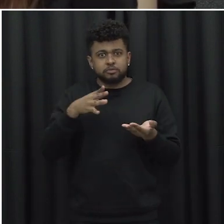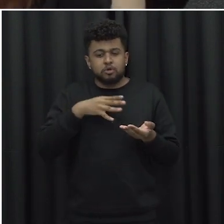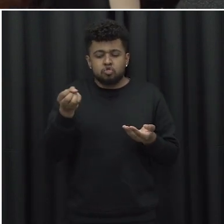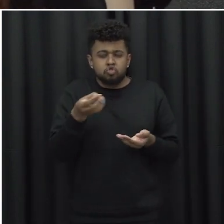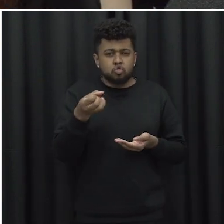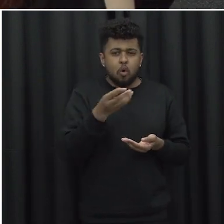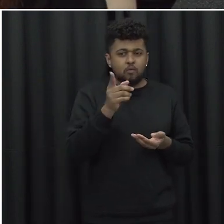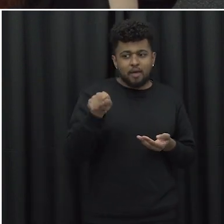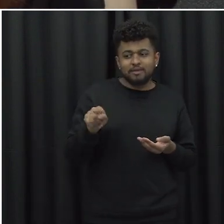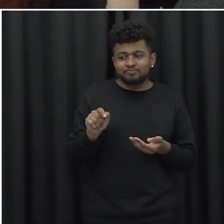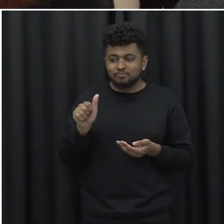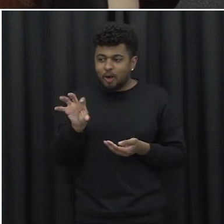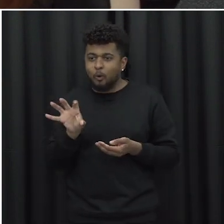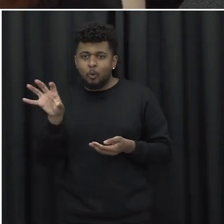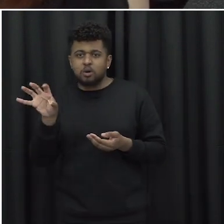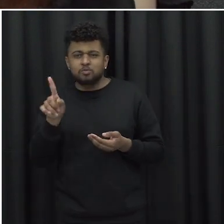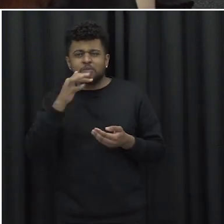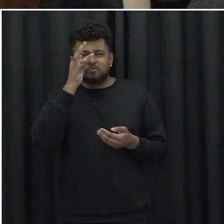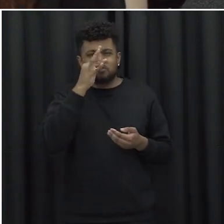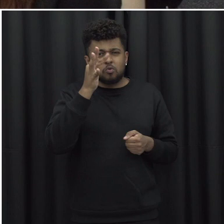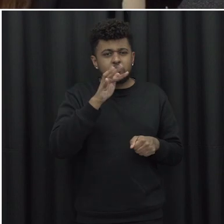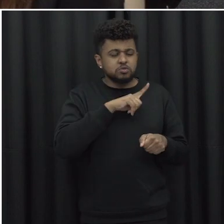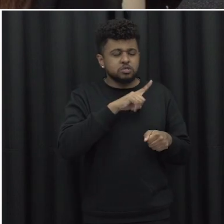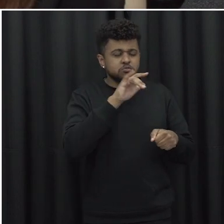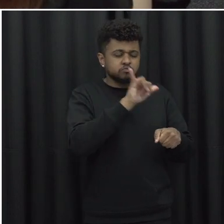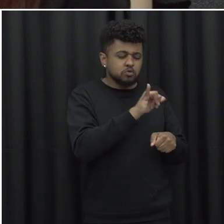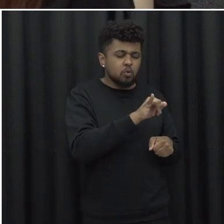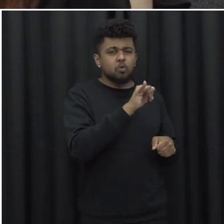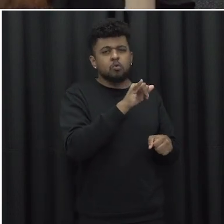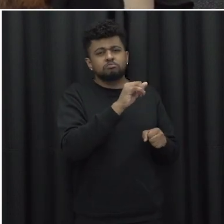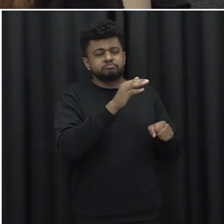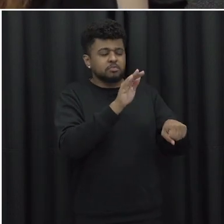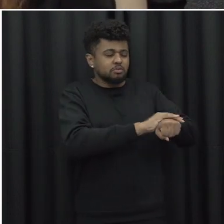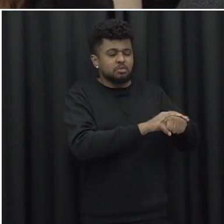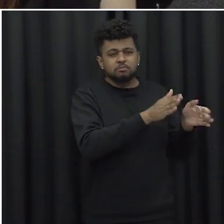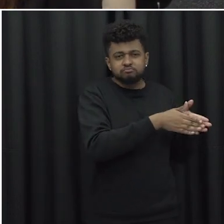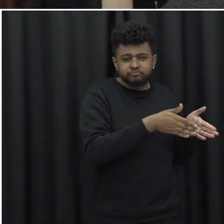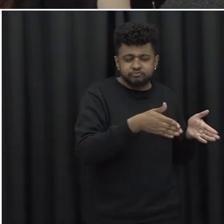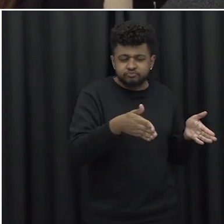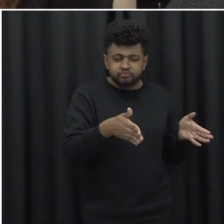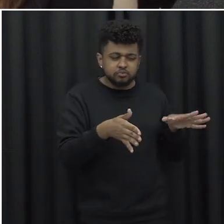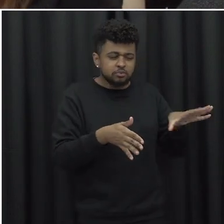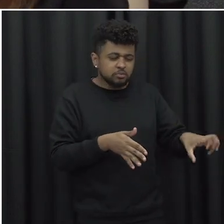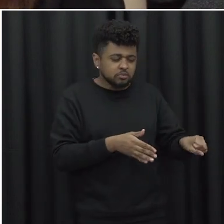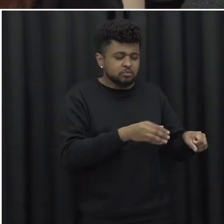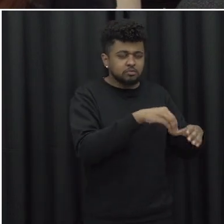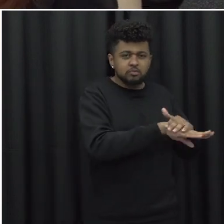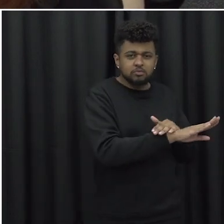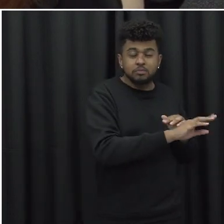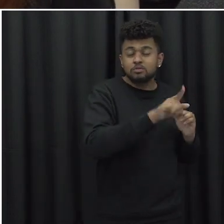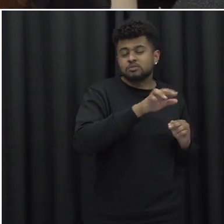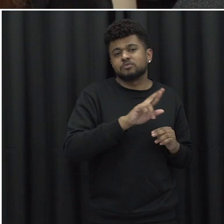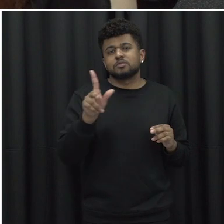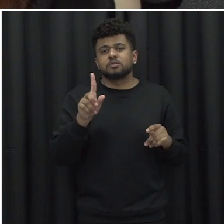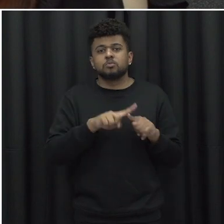está fresquinha, novinha, é uma coisa. Uma planta que você armazenou por um determinado período é outra. Porque